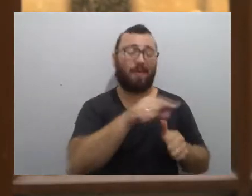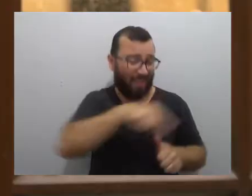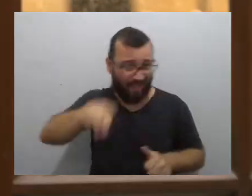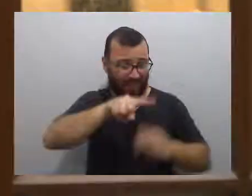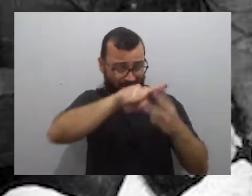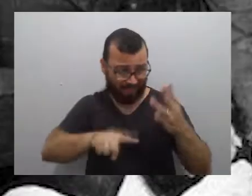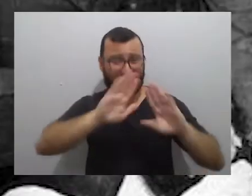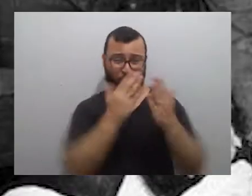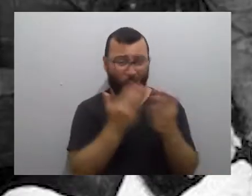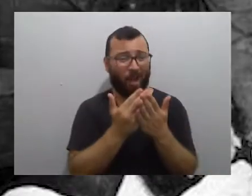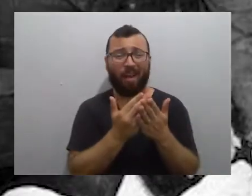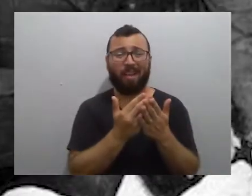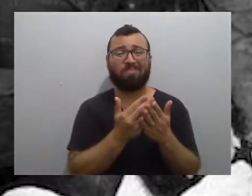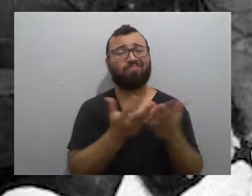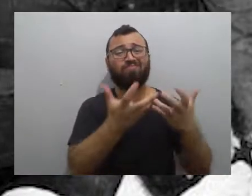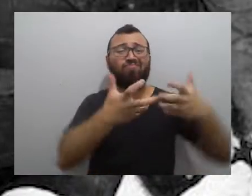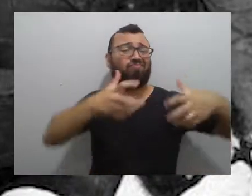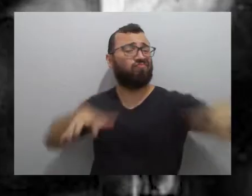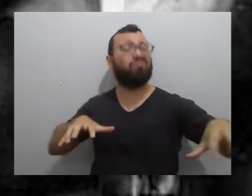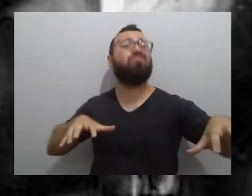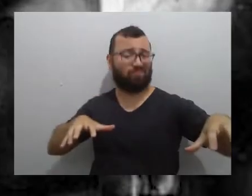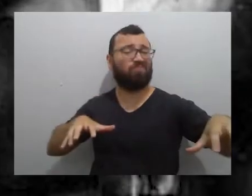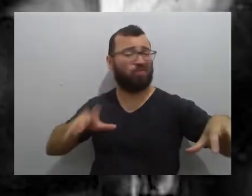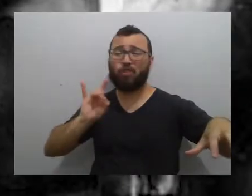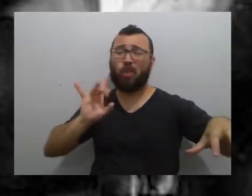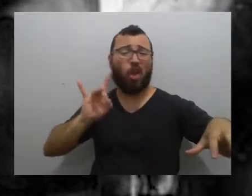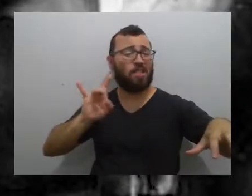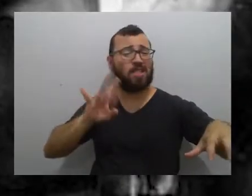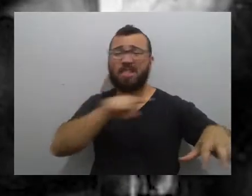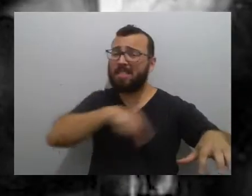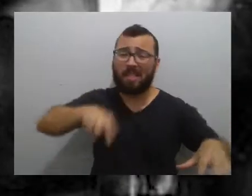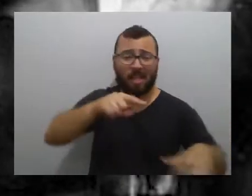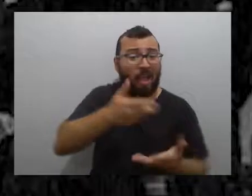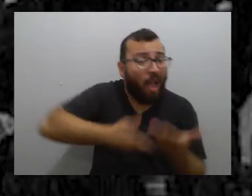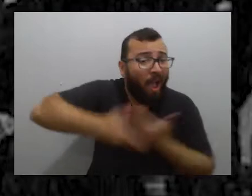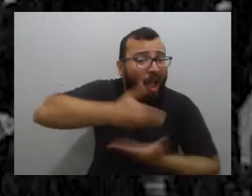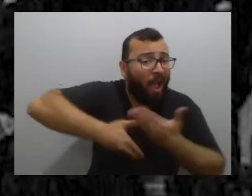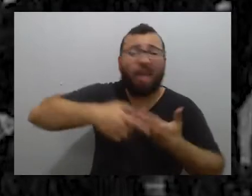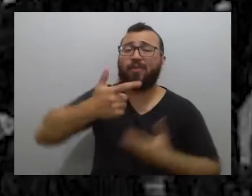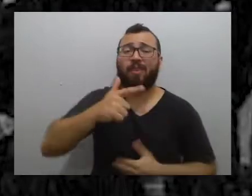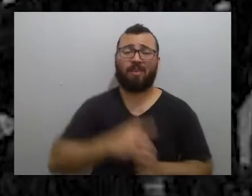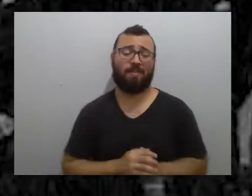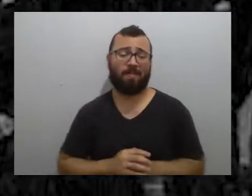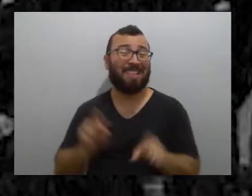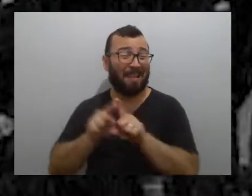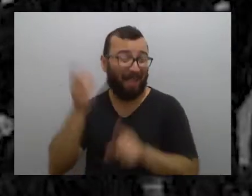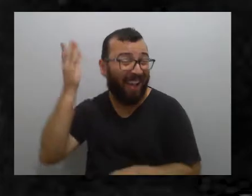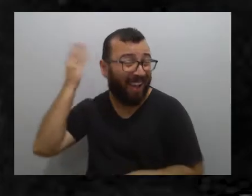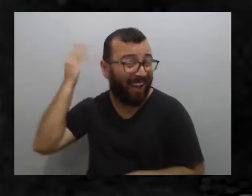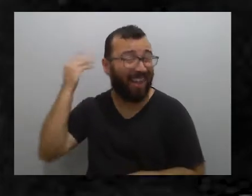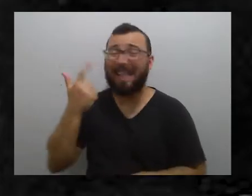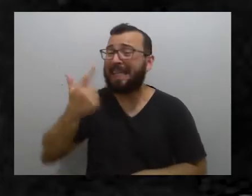fato, existir. Em 5 de julho de 1937, durante o governo de Getúlio Vargas, a universidade é